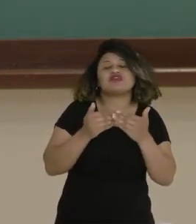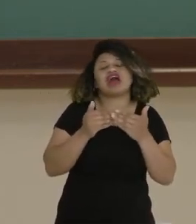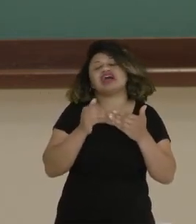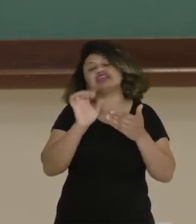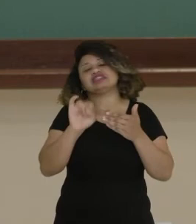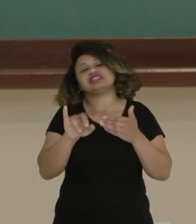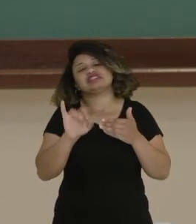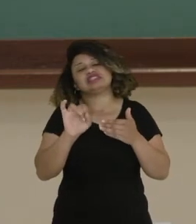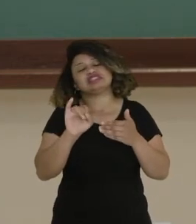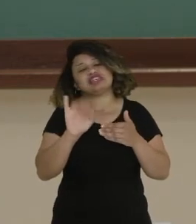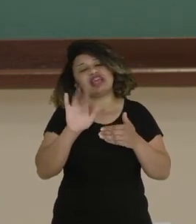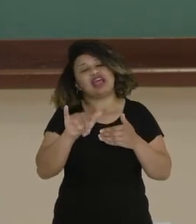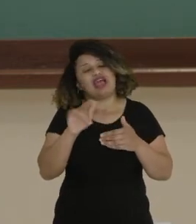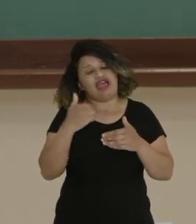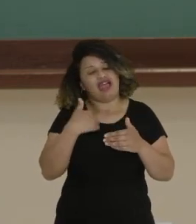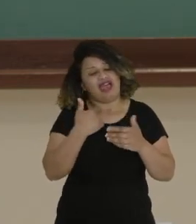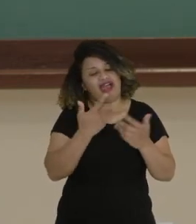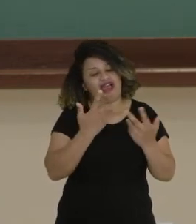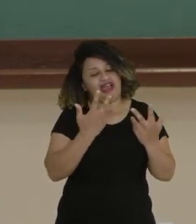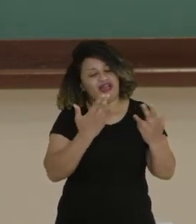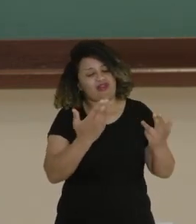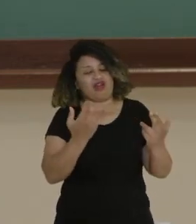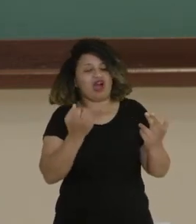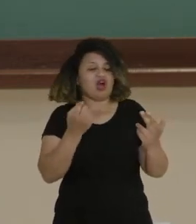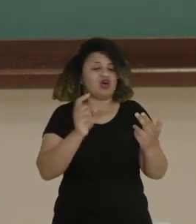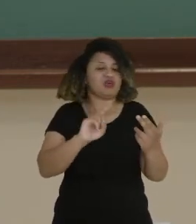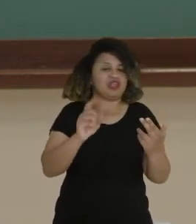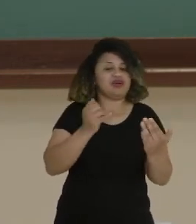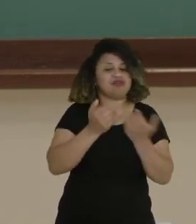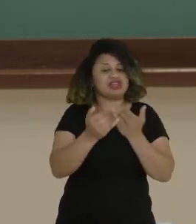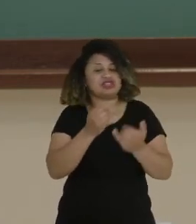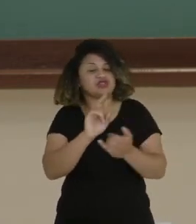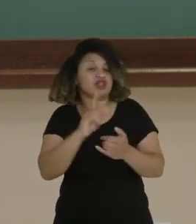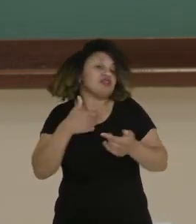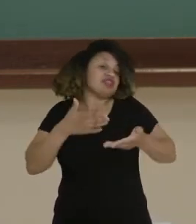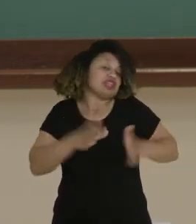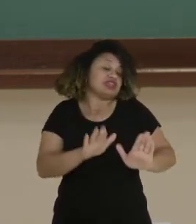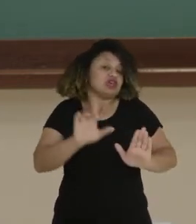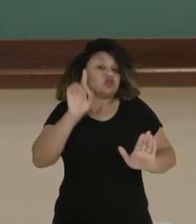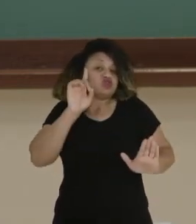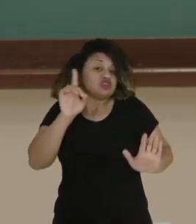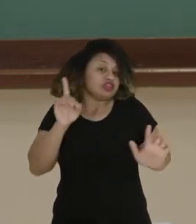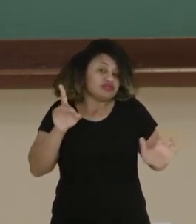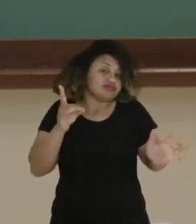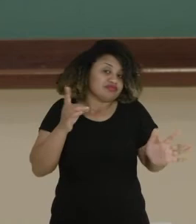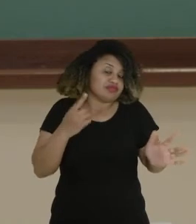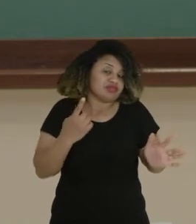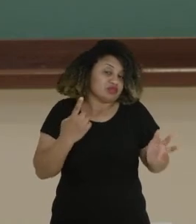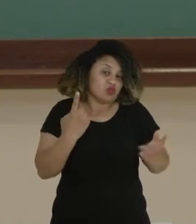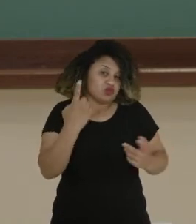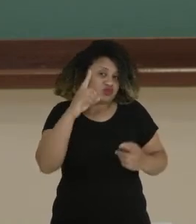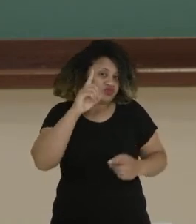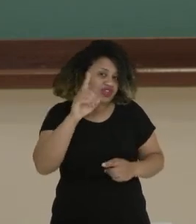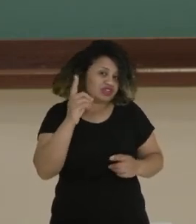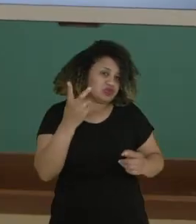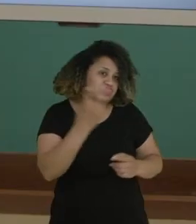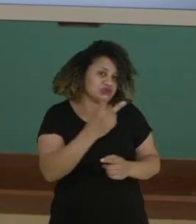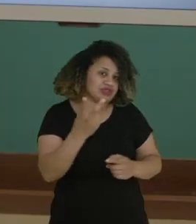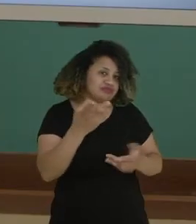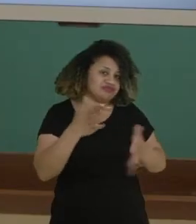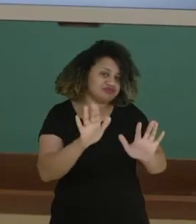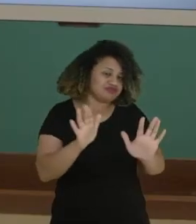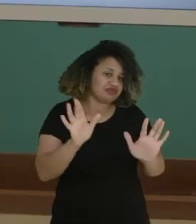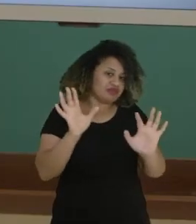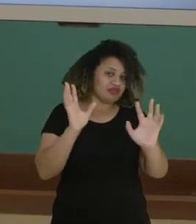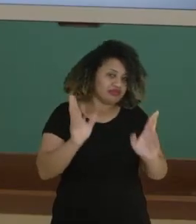mesma idade eles têm. Nasceram no mesmo dia, tá bom? Então, a mesma idade. Então, vamos lá. Vamos chamar de uma letra.